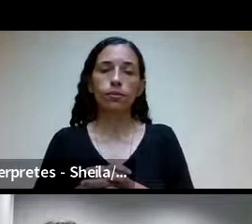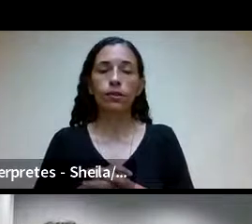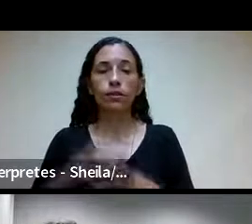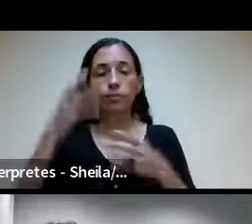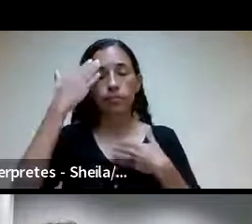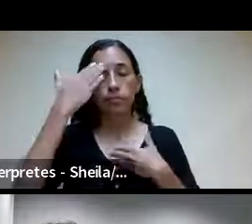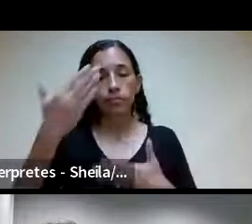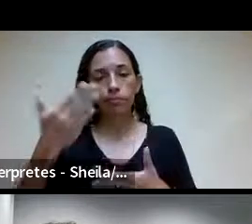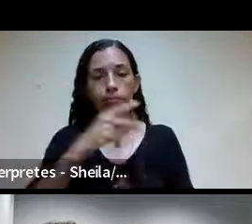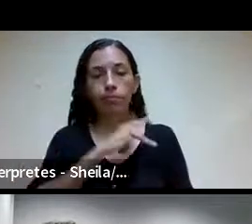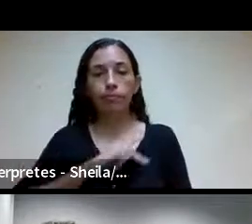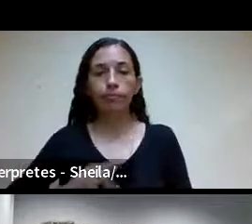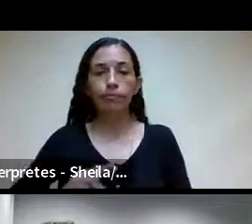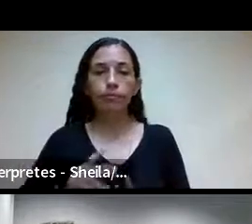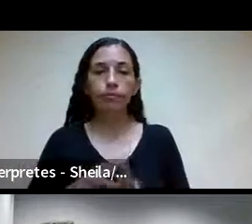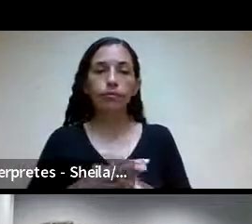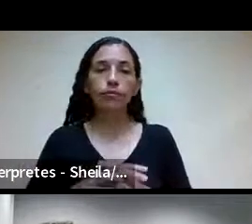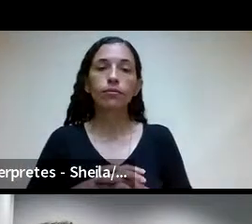senhor presidente.